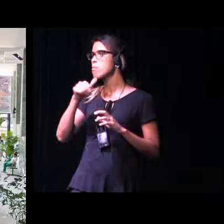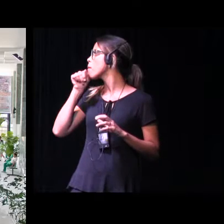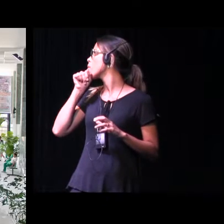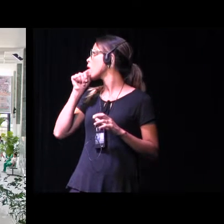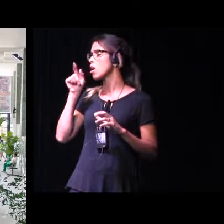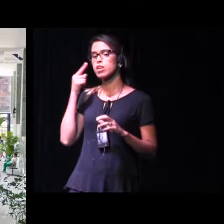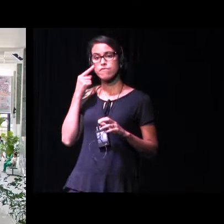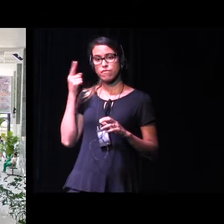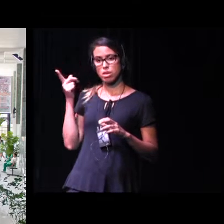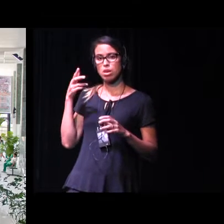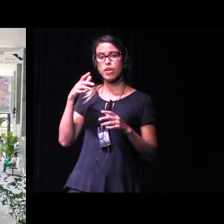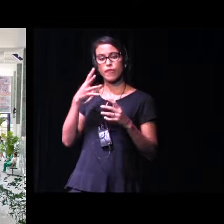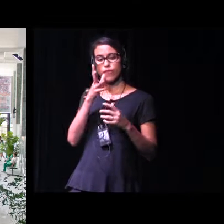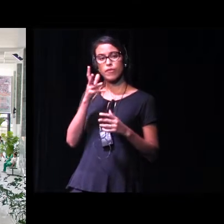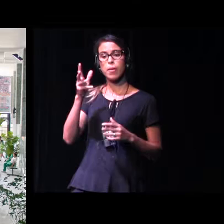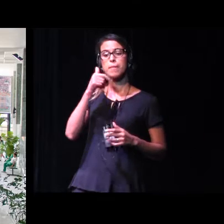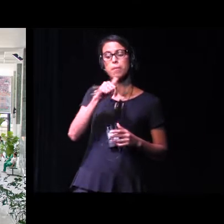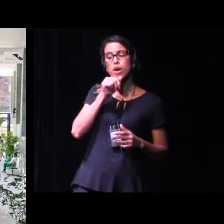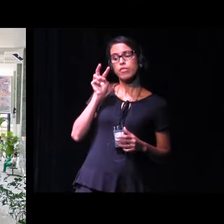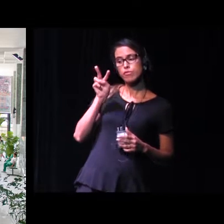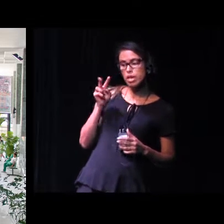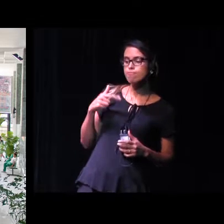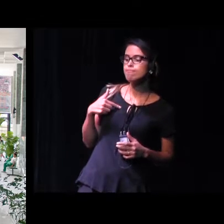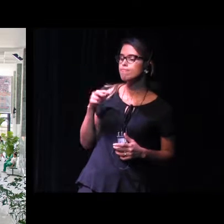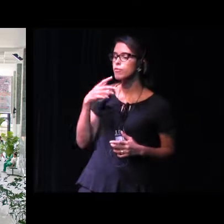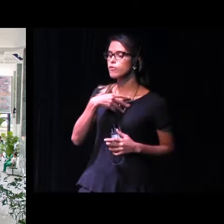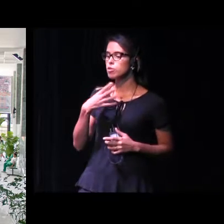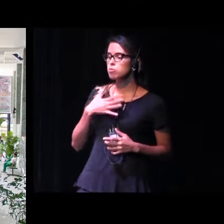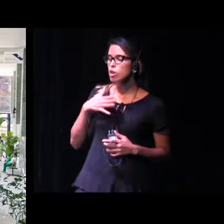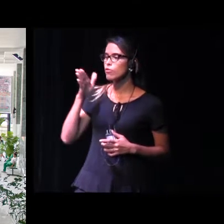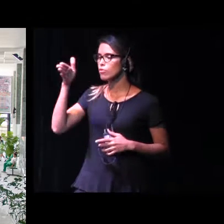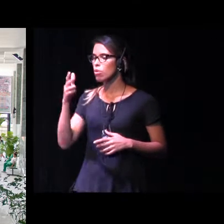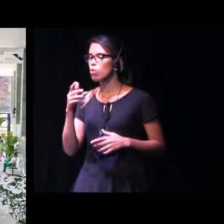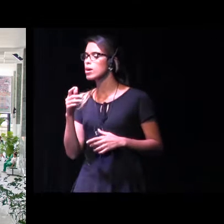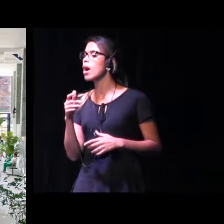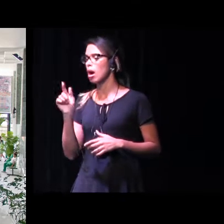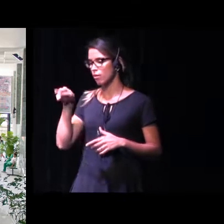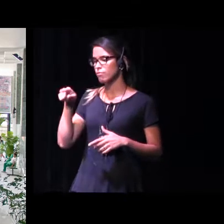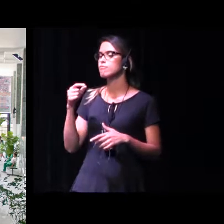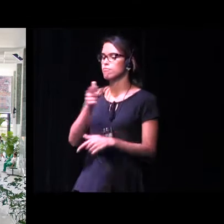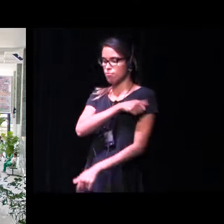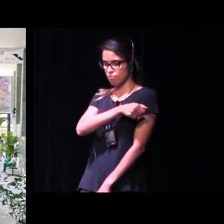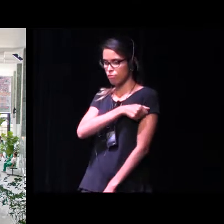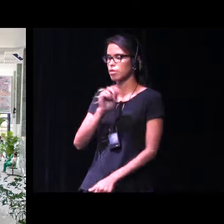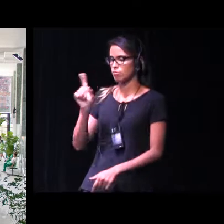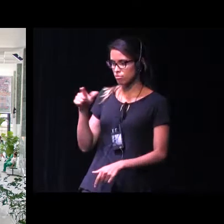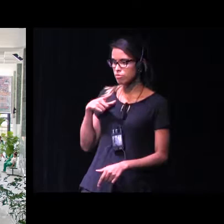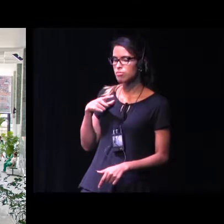bairro seguinte. Uma mãe daqui pode ver se o filho foi ou não para a aula.